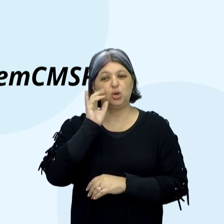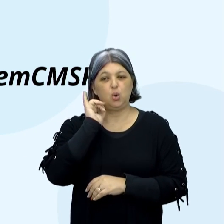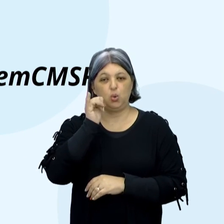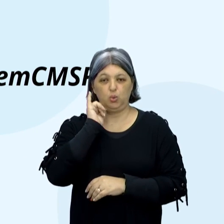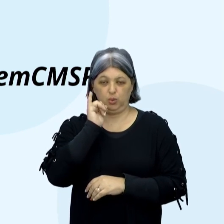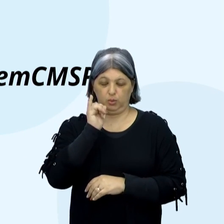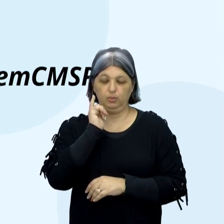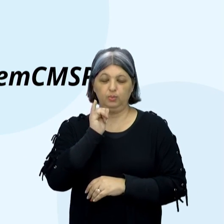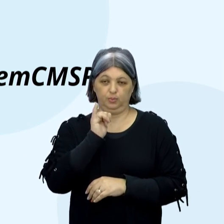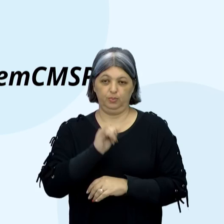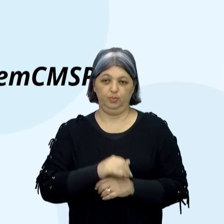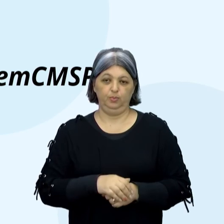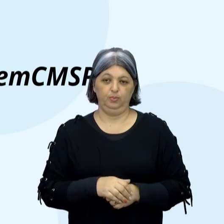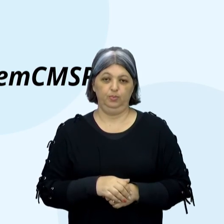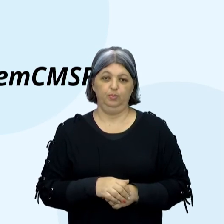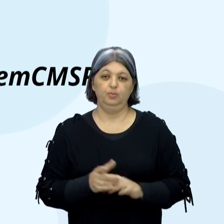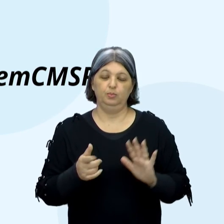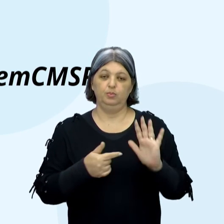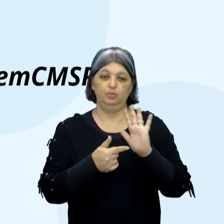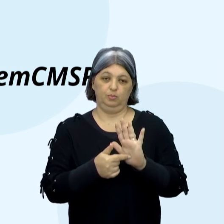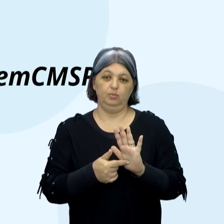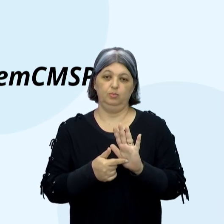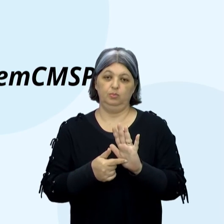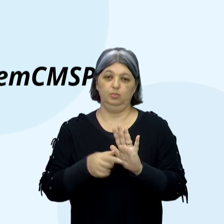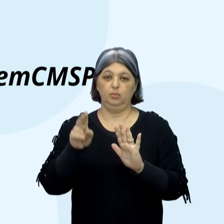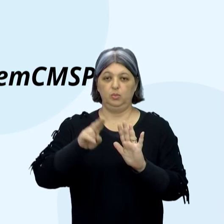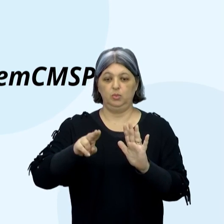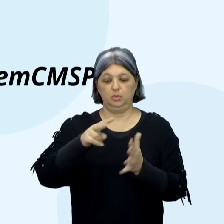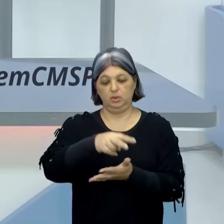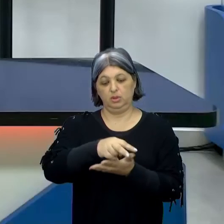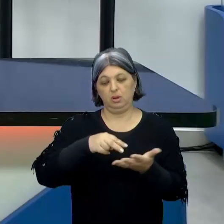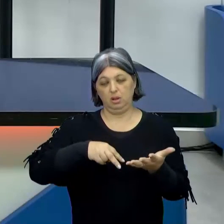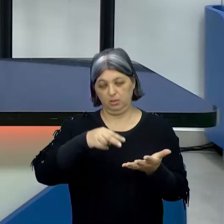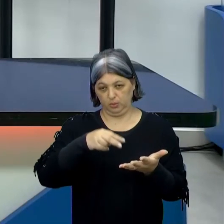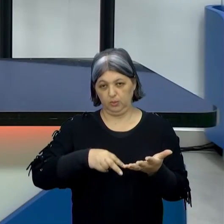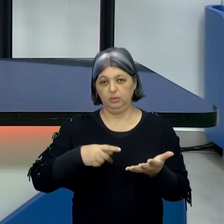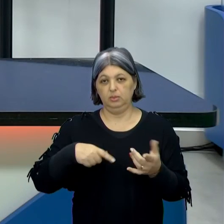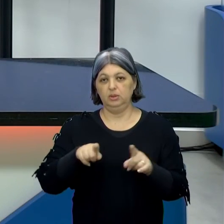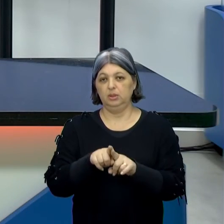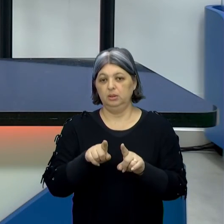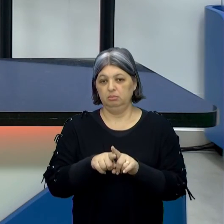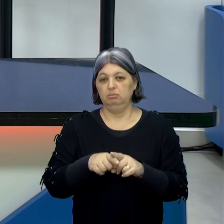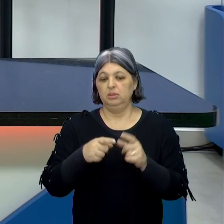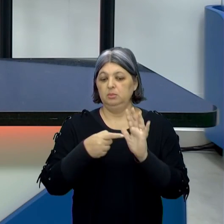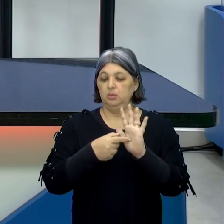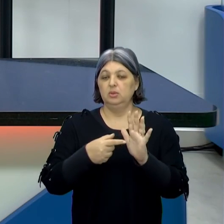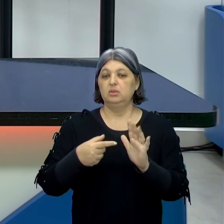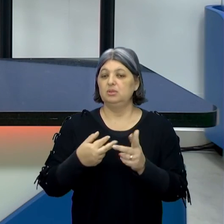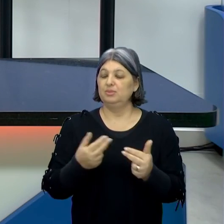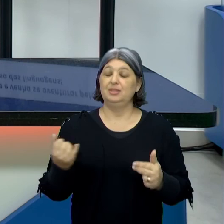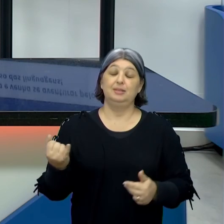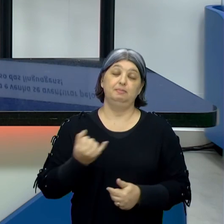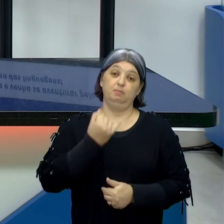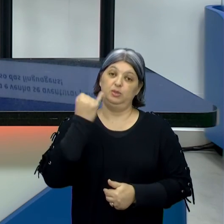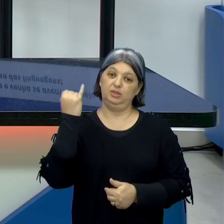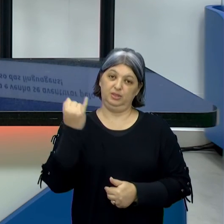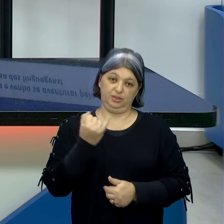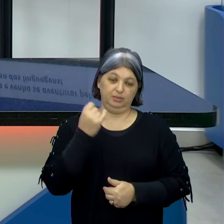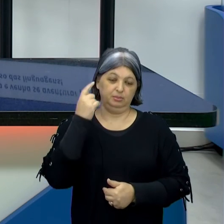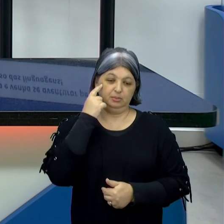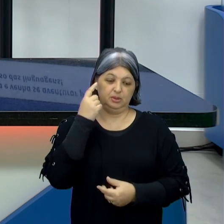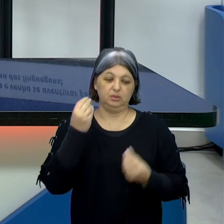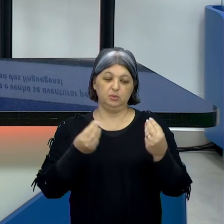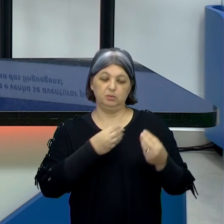Uma questão de exposição por meio de uma leitura, mas que traz pontos importantíssimos quando pensamos